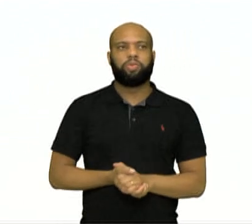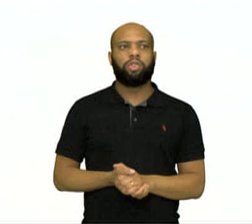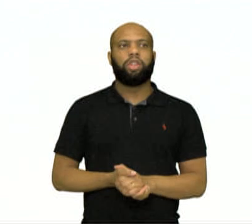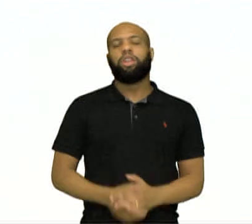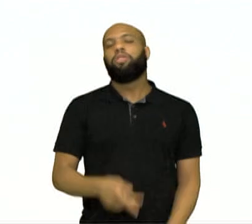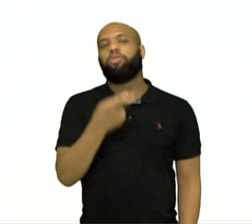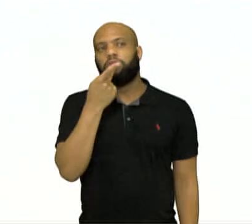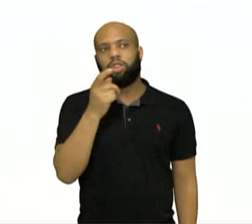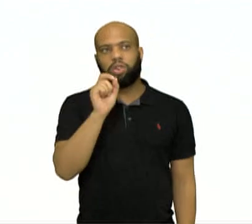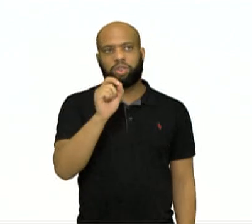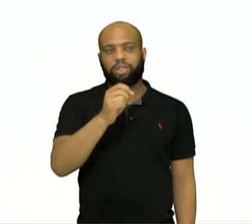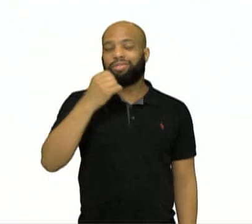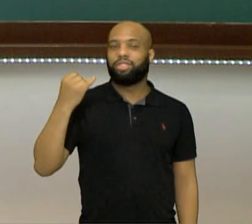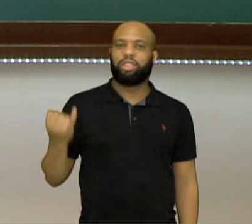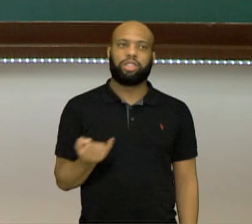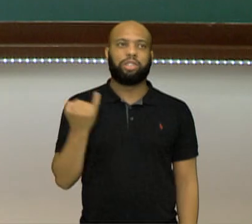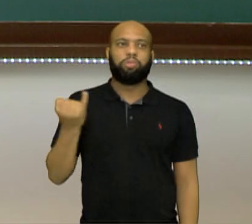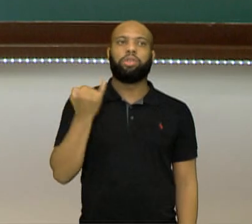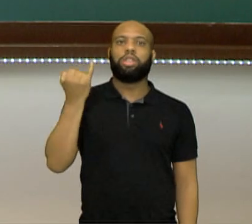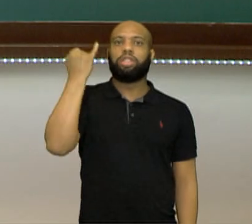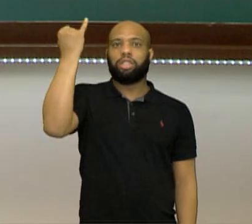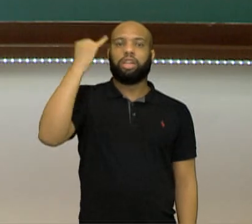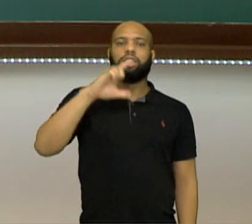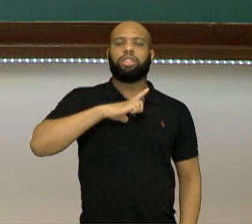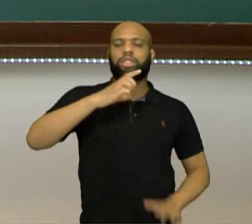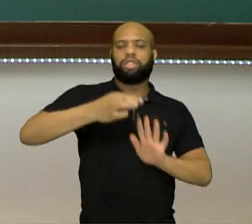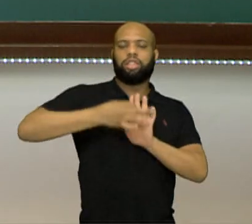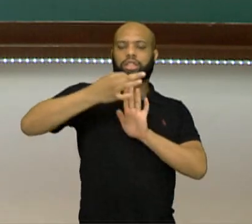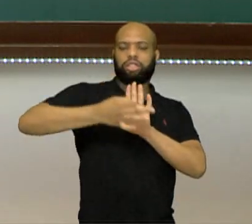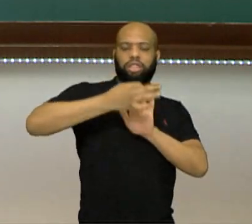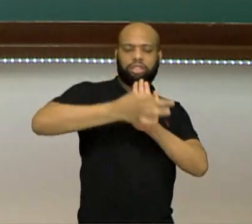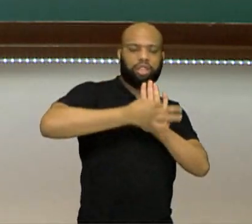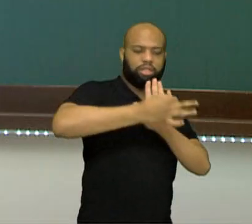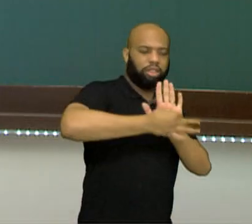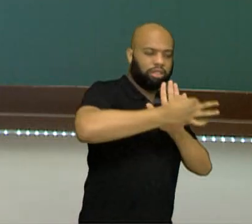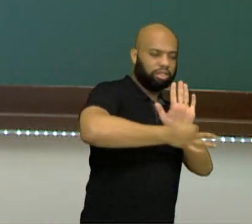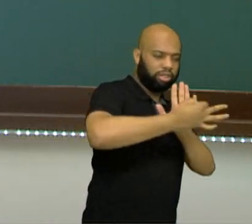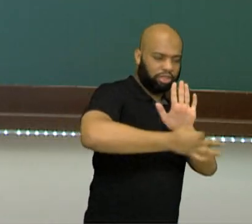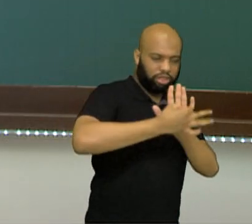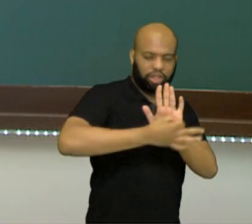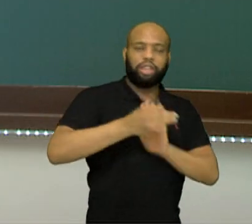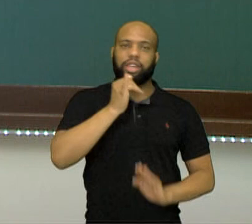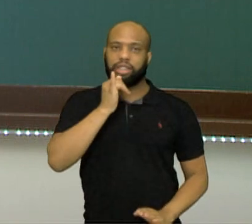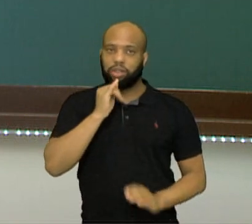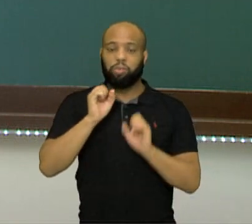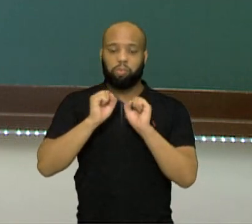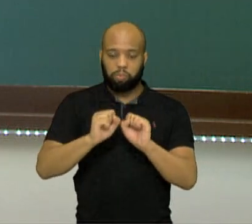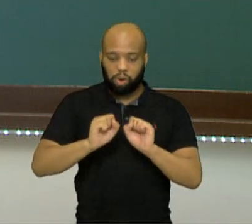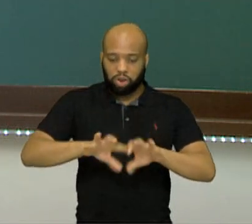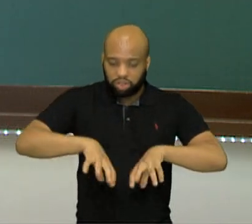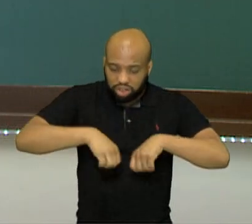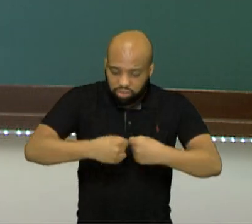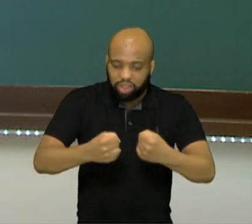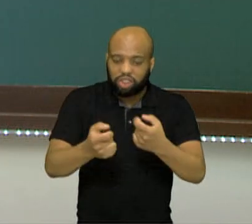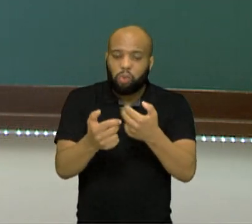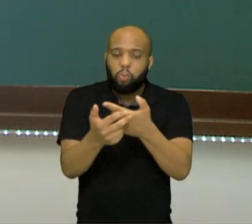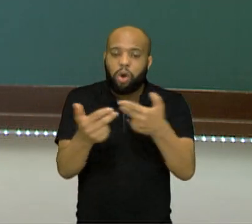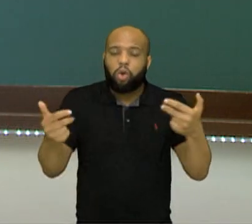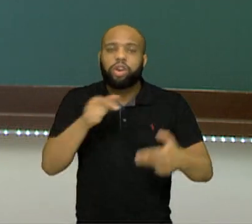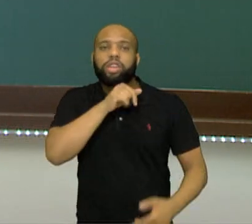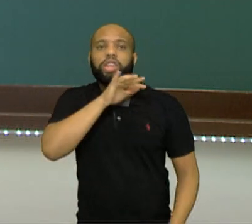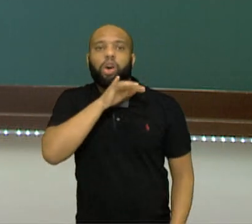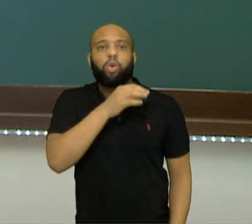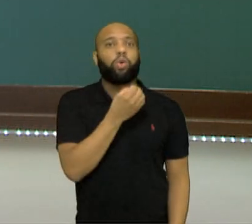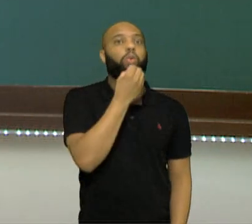ele fala da importância da argumentação. Você até pode, como ele diz aqui, defender uma causa ruim com